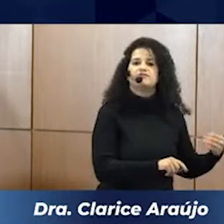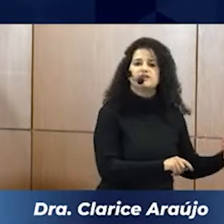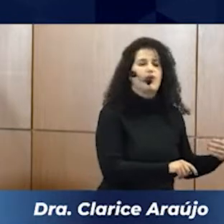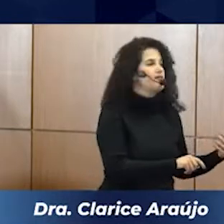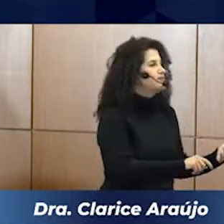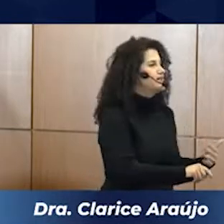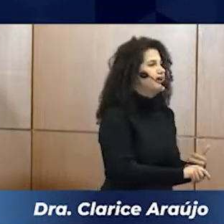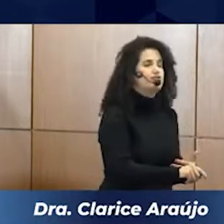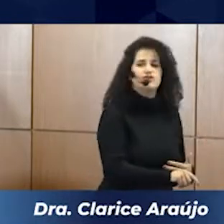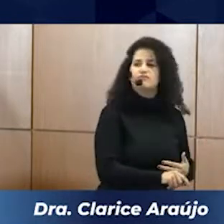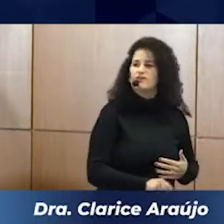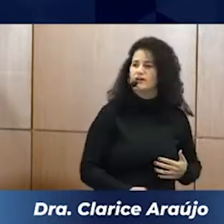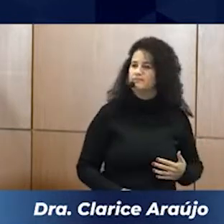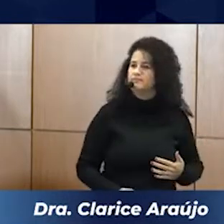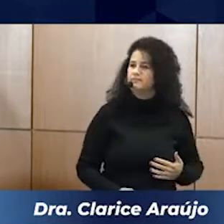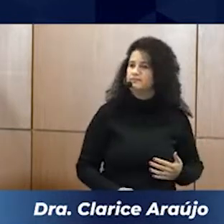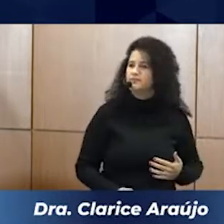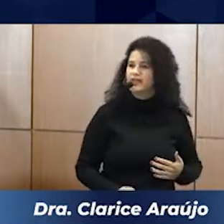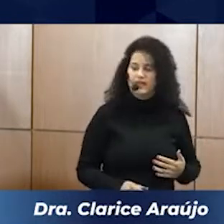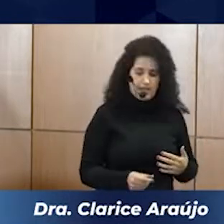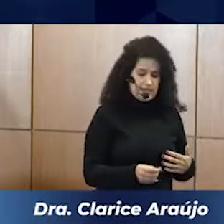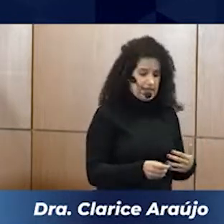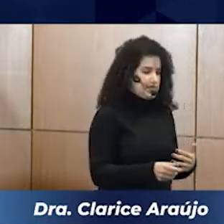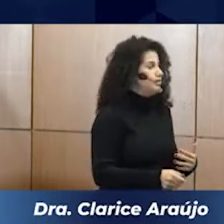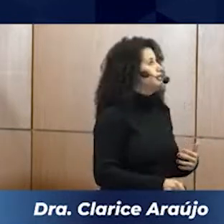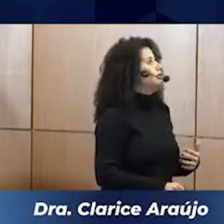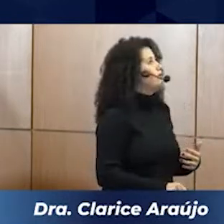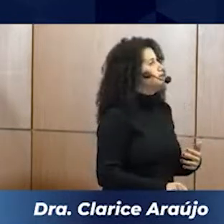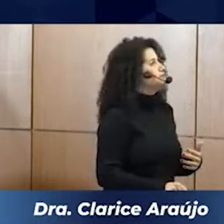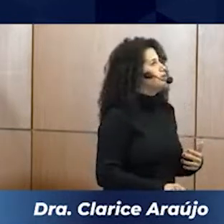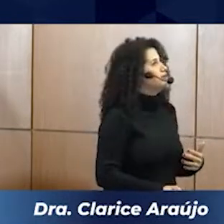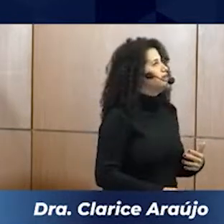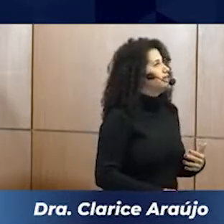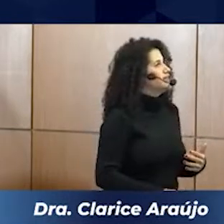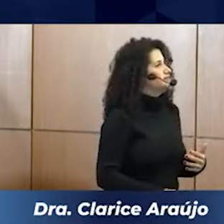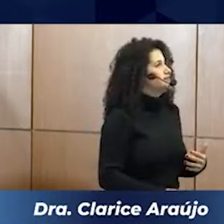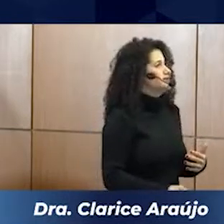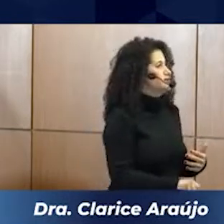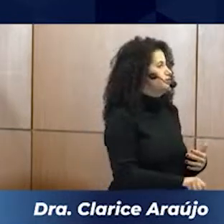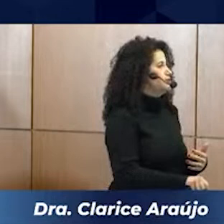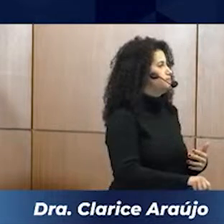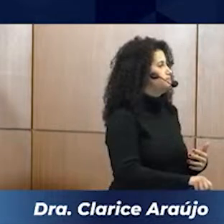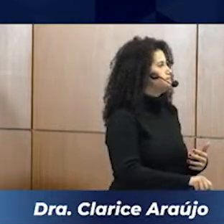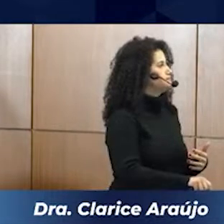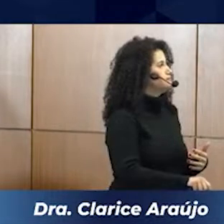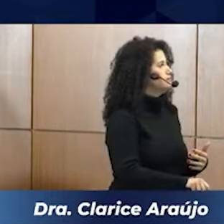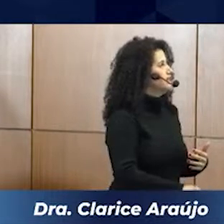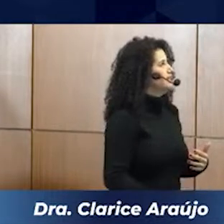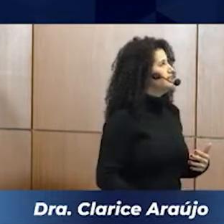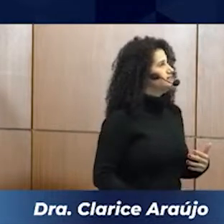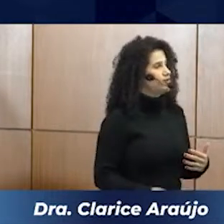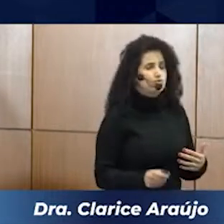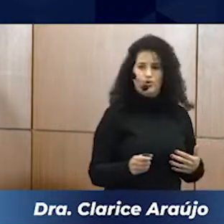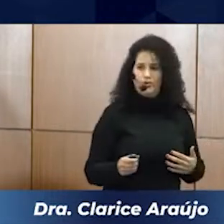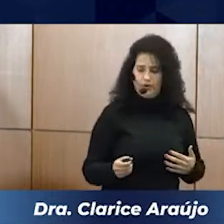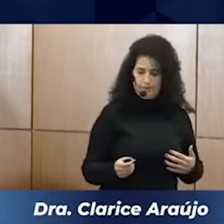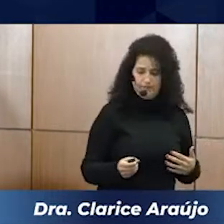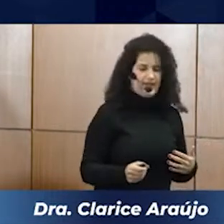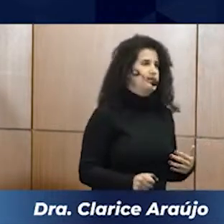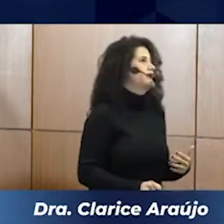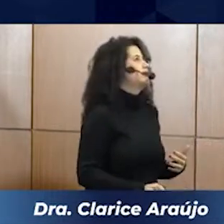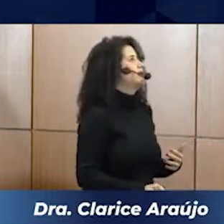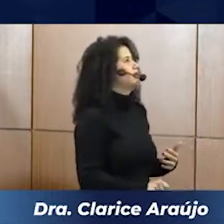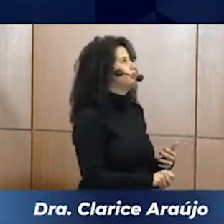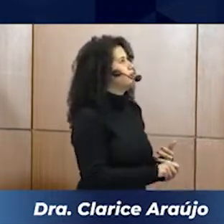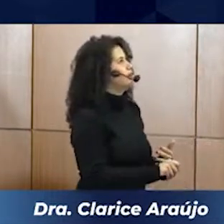uma revisão avaliativa. Né? E olha só que interessante. Esse autor,